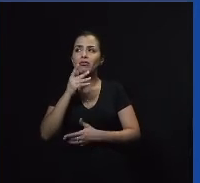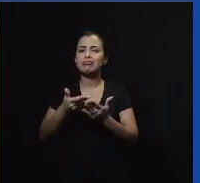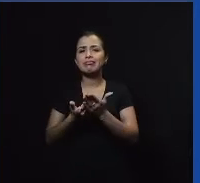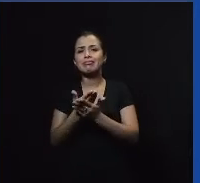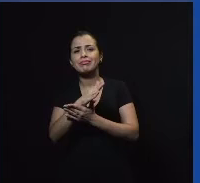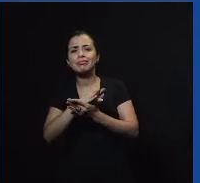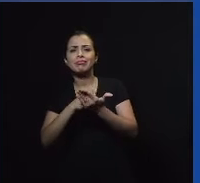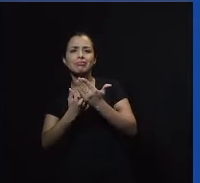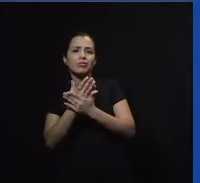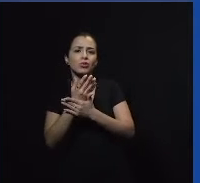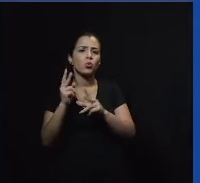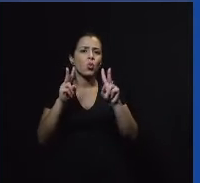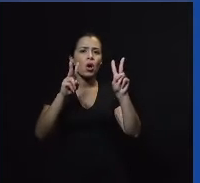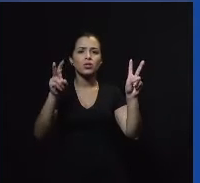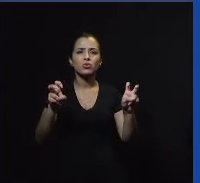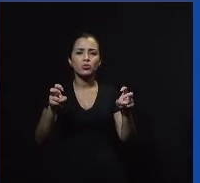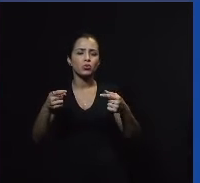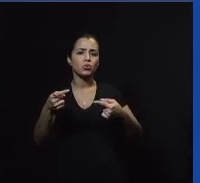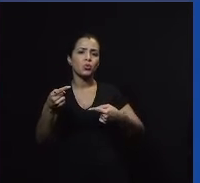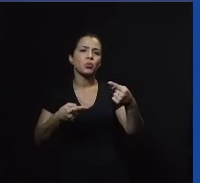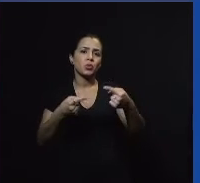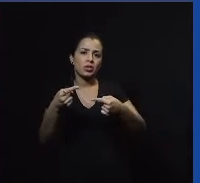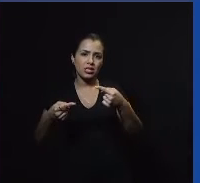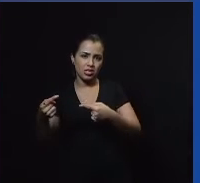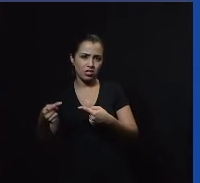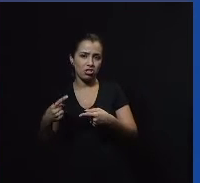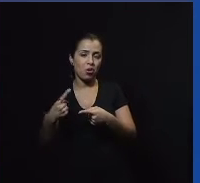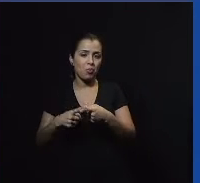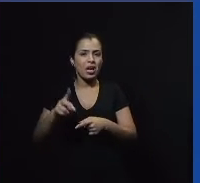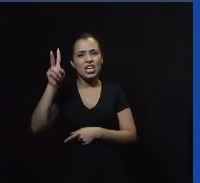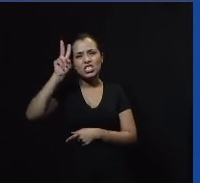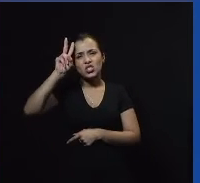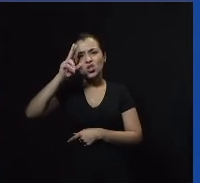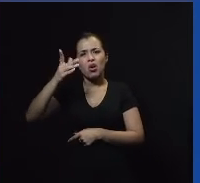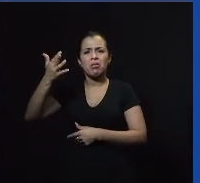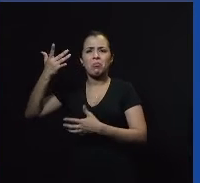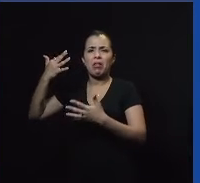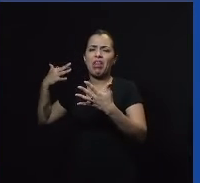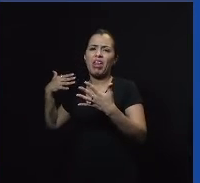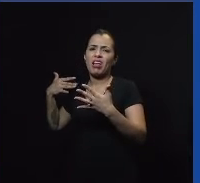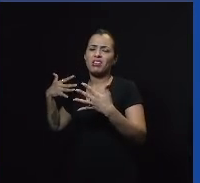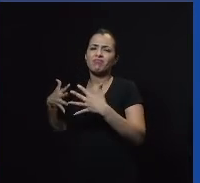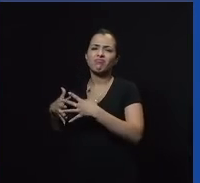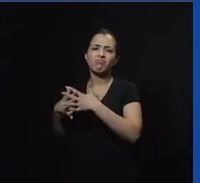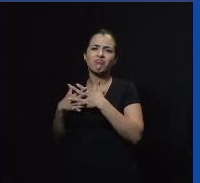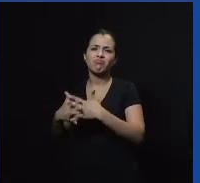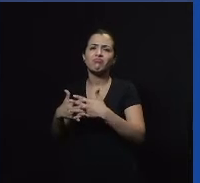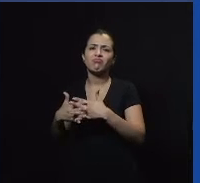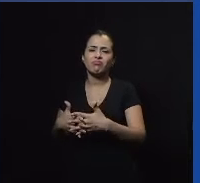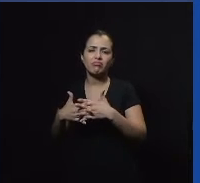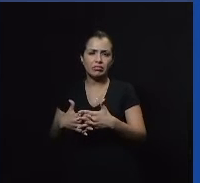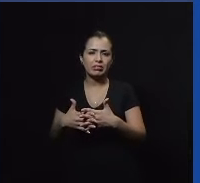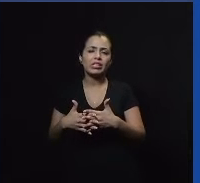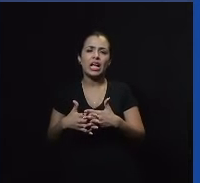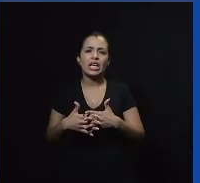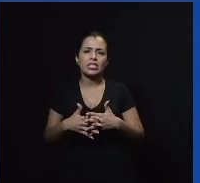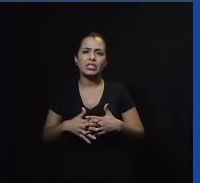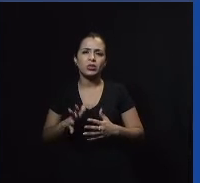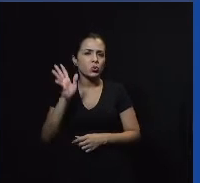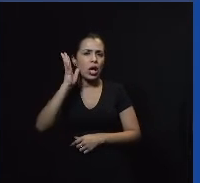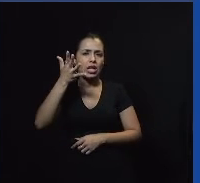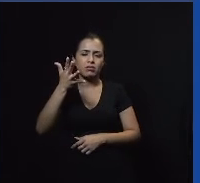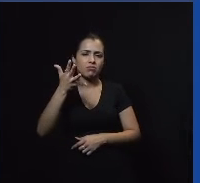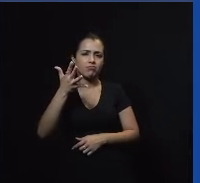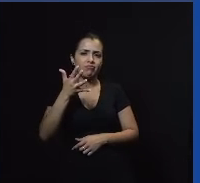política. Que eles só tinham históricos onde isso gerava conflito e situações desconfortáveis. E ali a